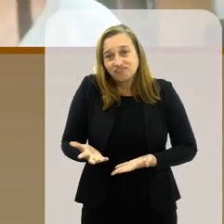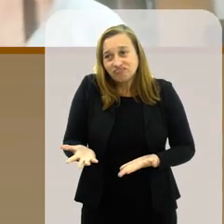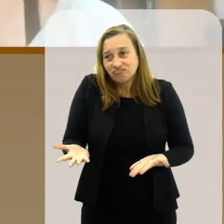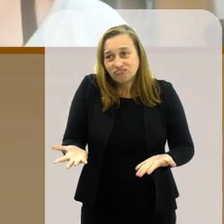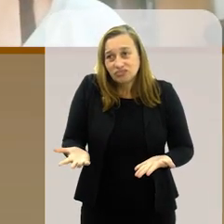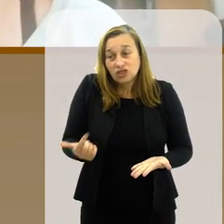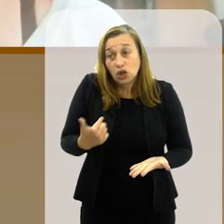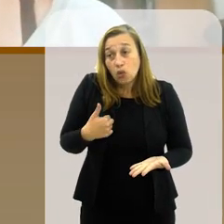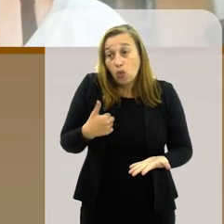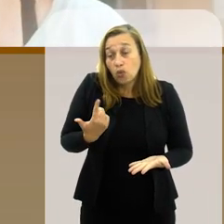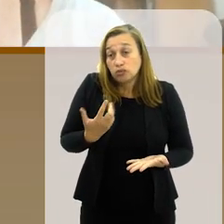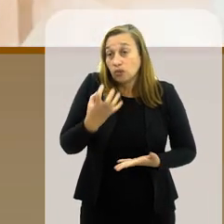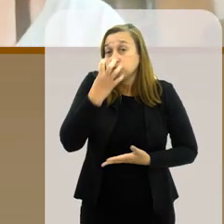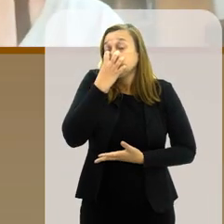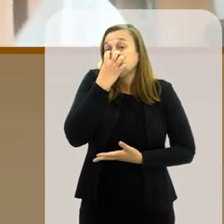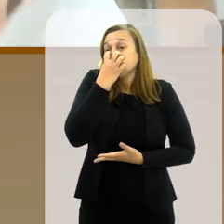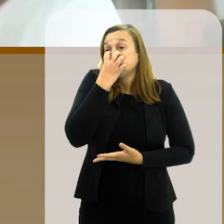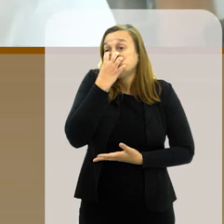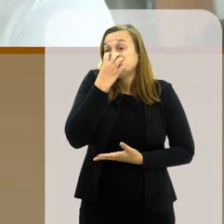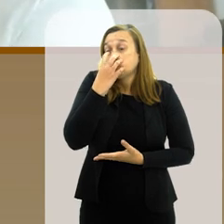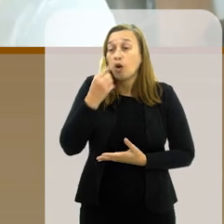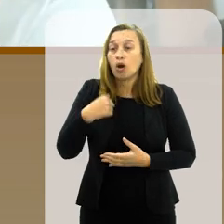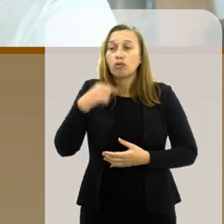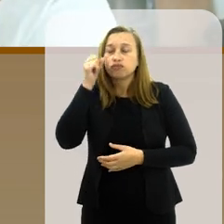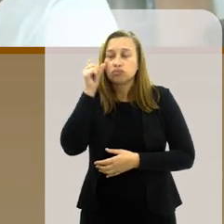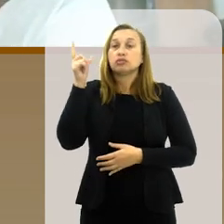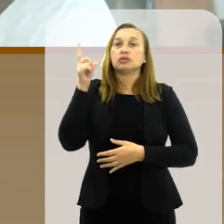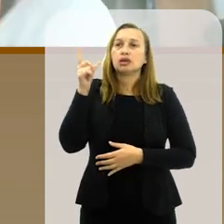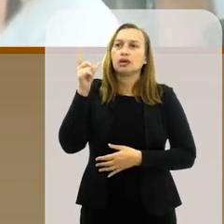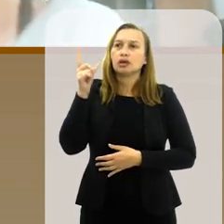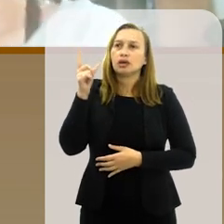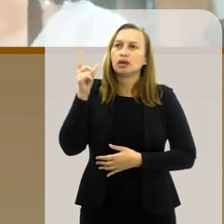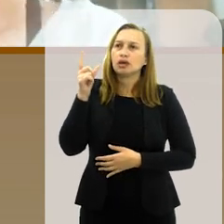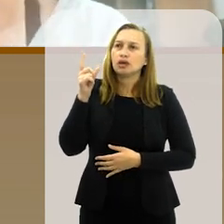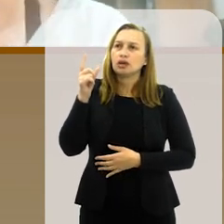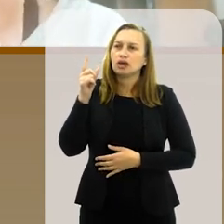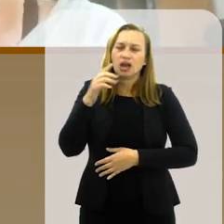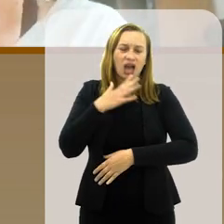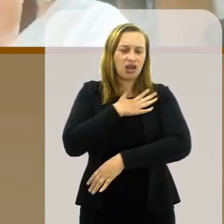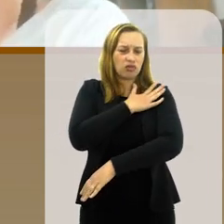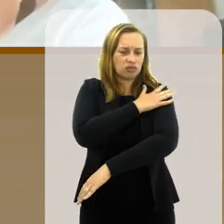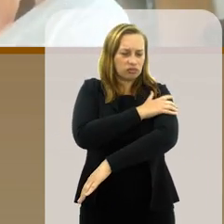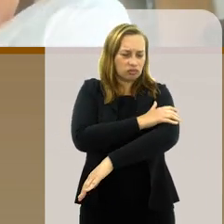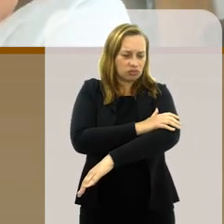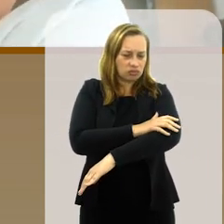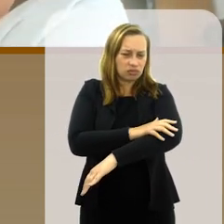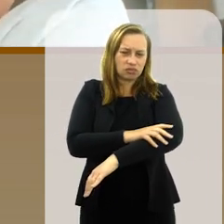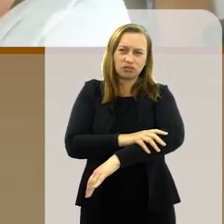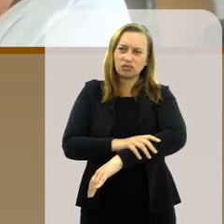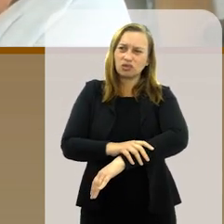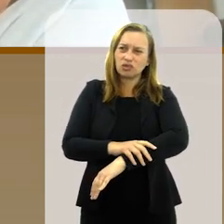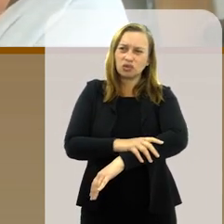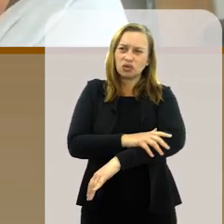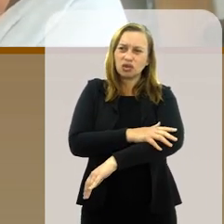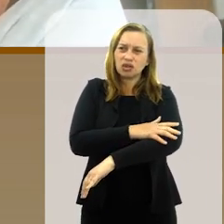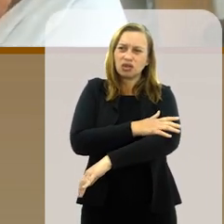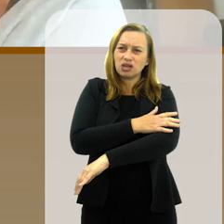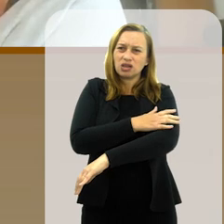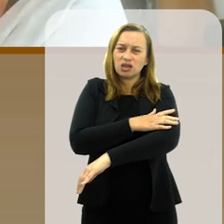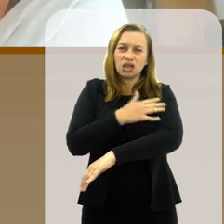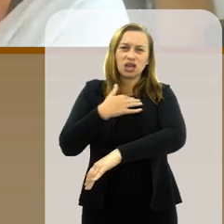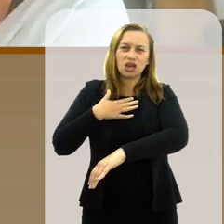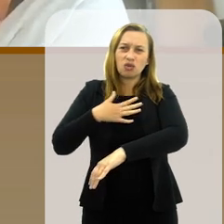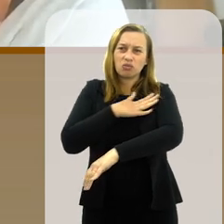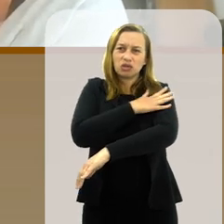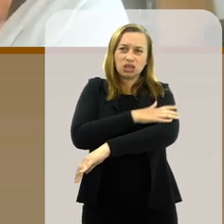E aí, quando eu fiquei entubada e tal, quando eu acordei, eu passei o braço, não sei como